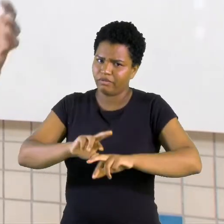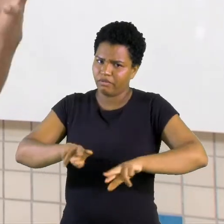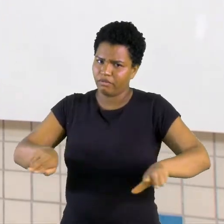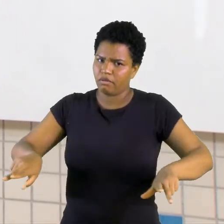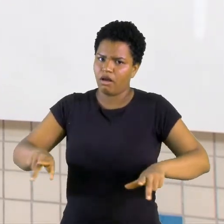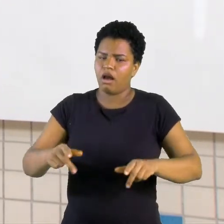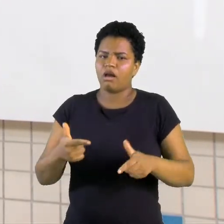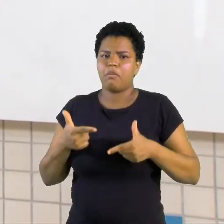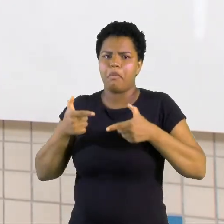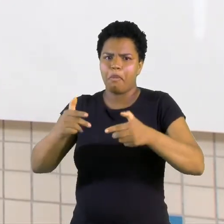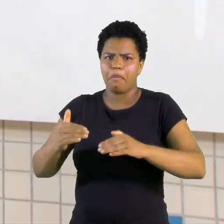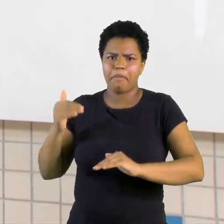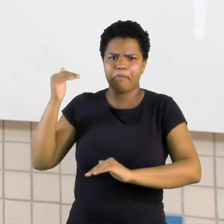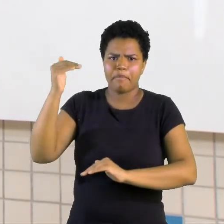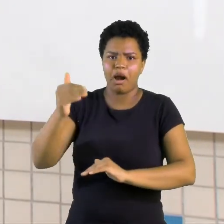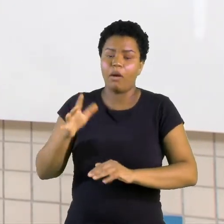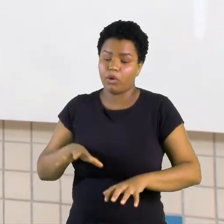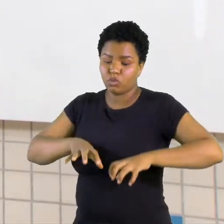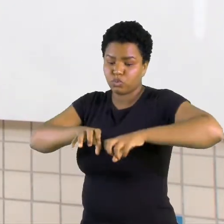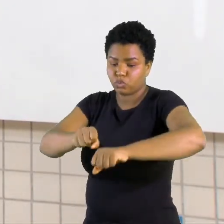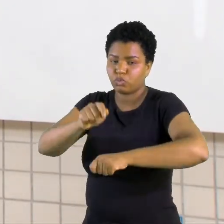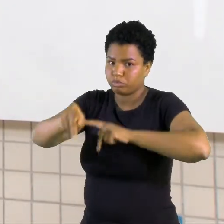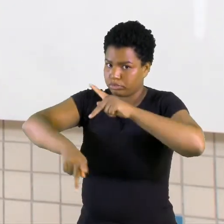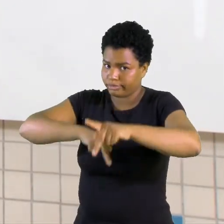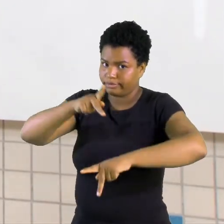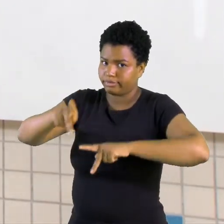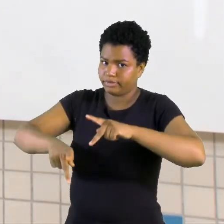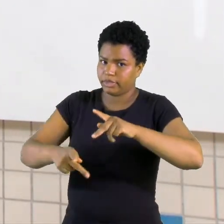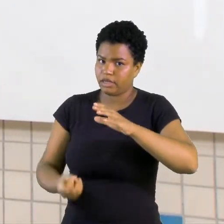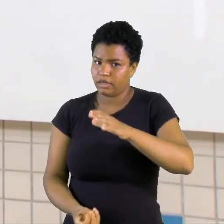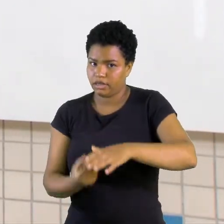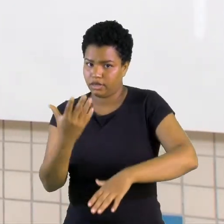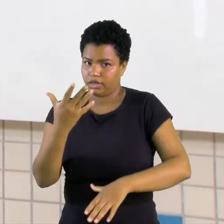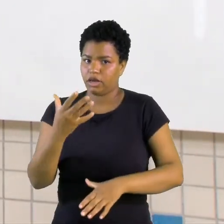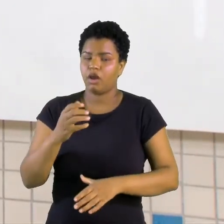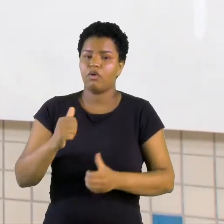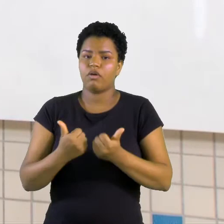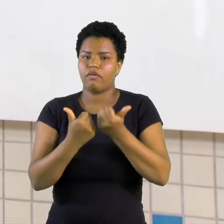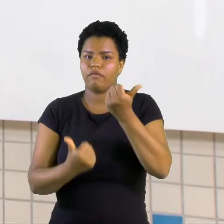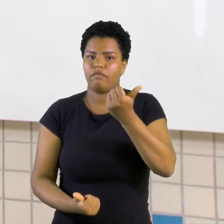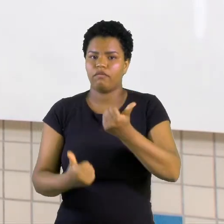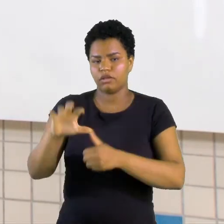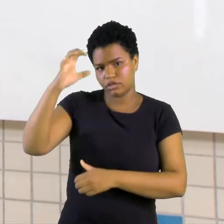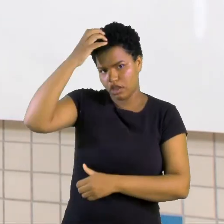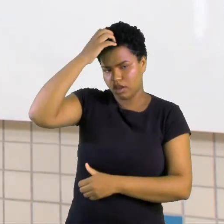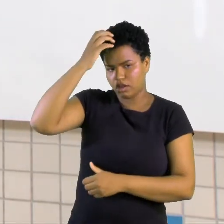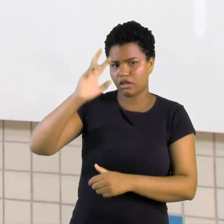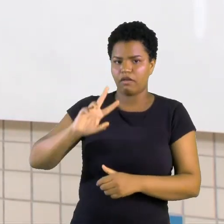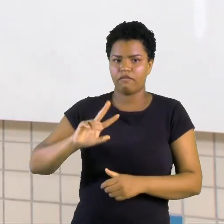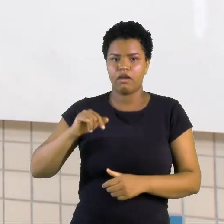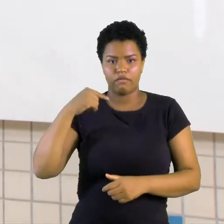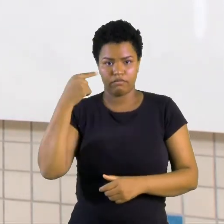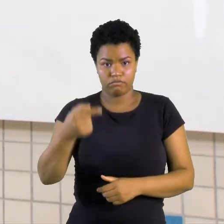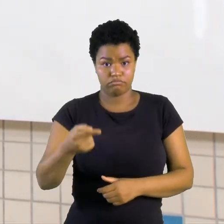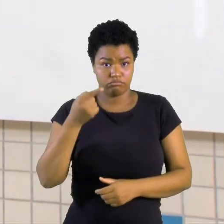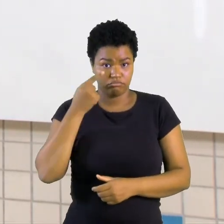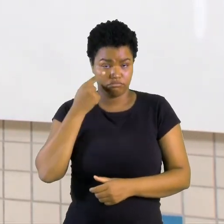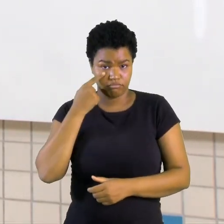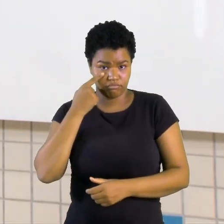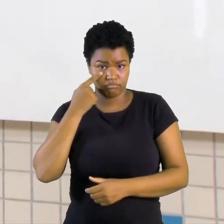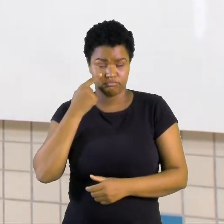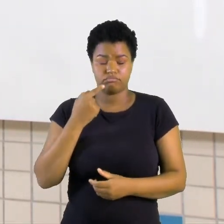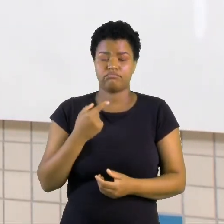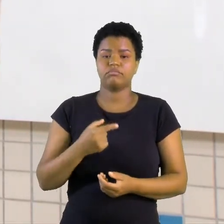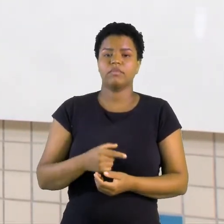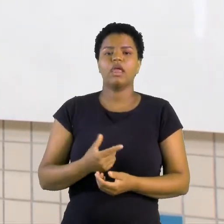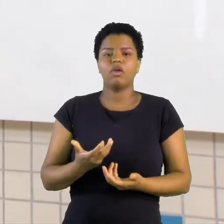superiores, para dominar aqueles povos e ali instaurar, né, os chamados vice-reinos, que nós iremos assistir na próxima aula. E eu quero deixar uma